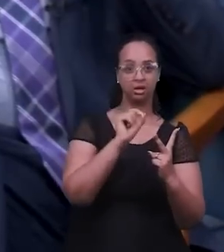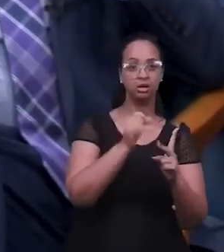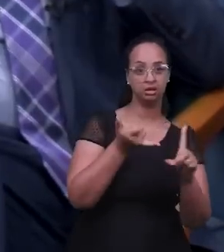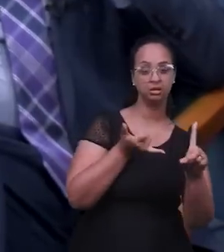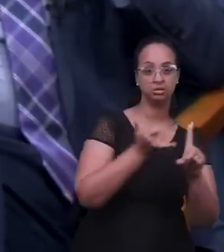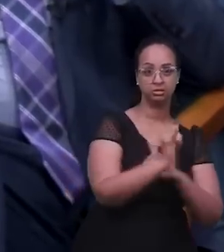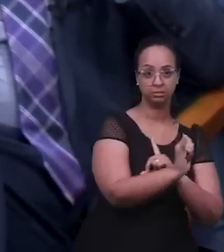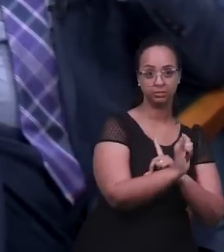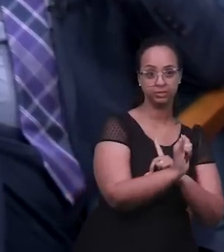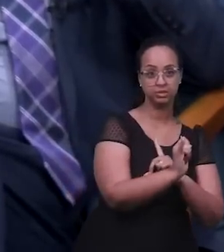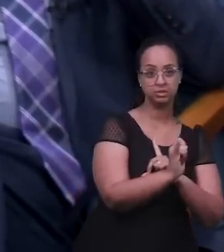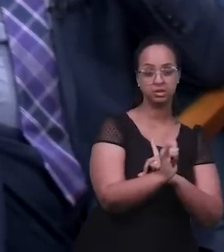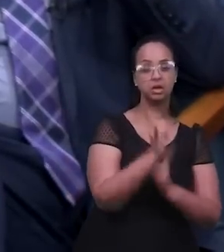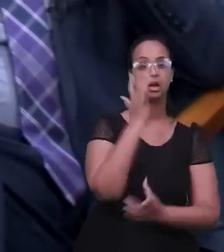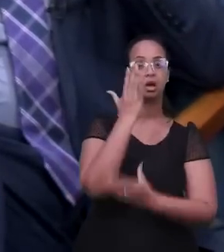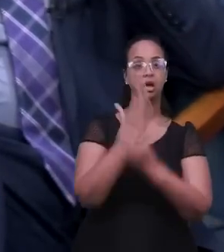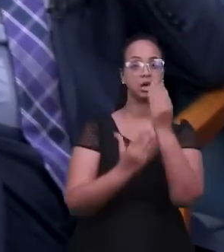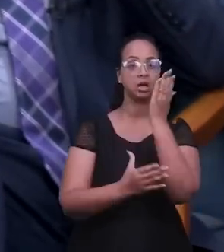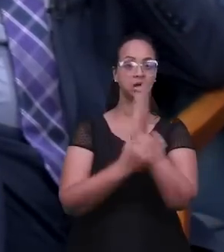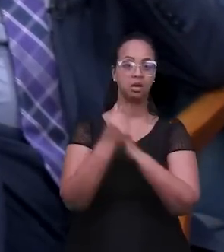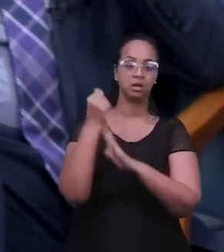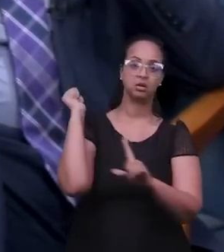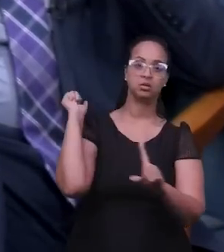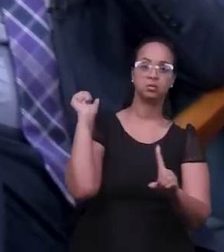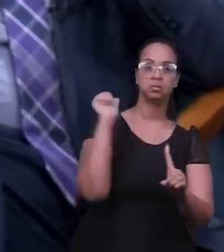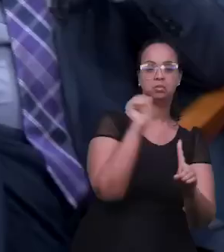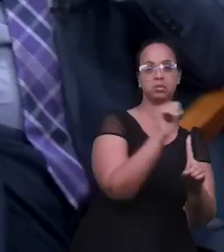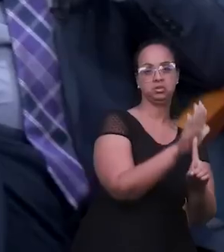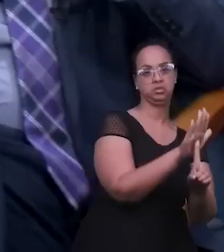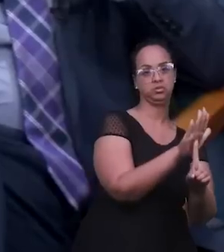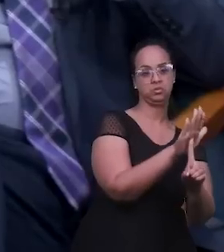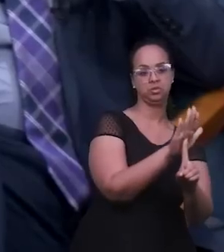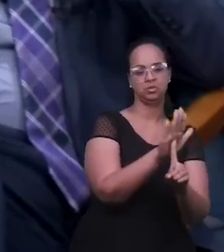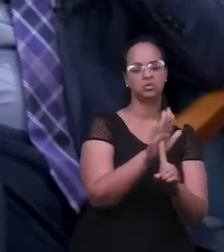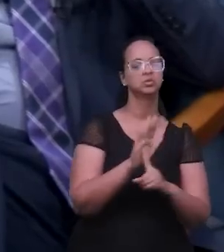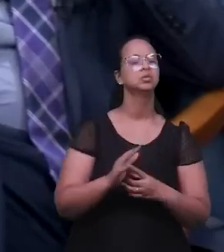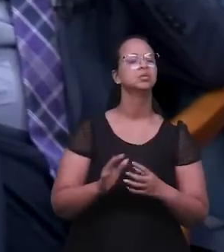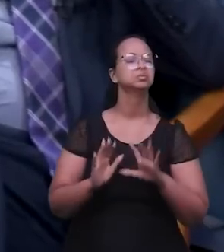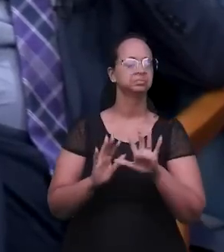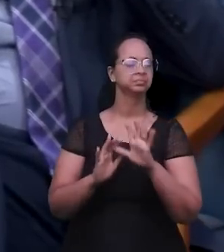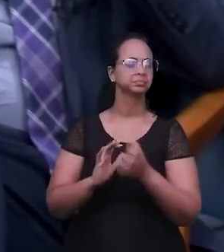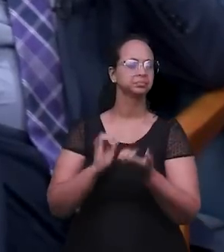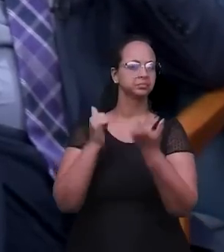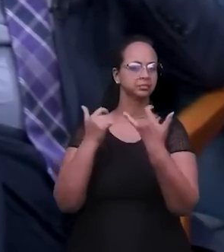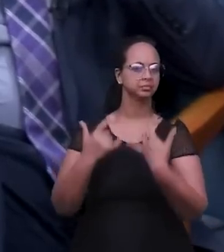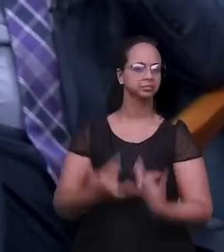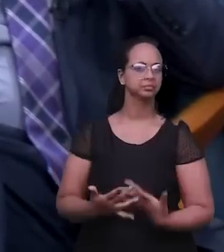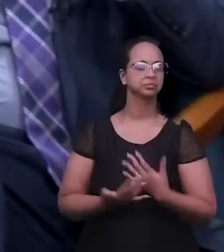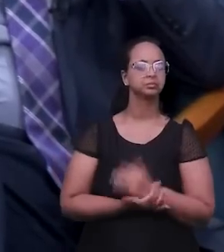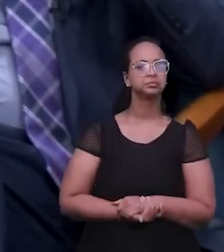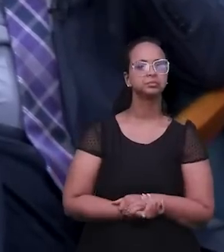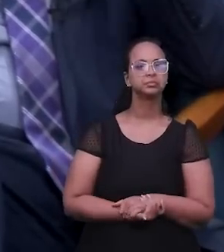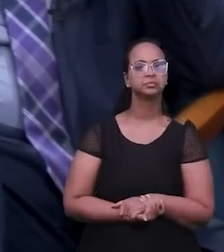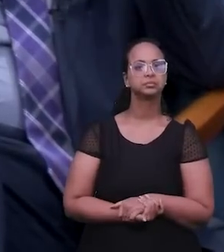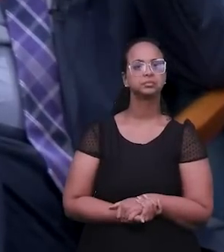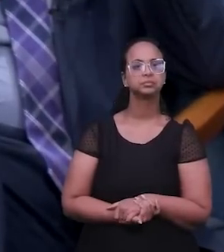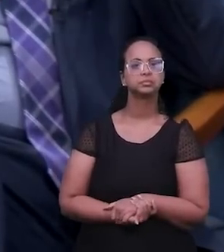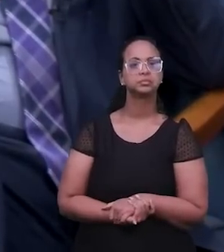te foi dado por profecia, com a imposição de mãos do presbitério. Então vamos lá.